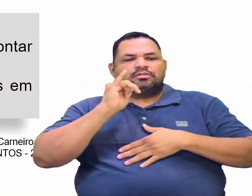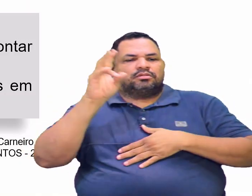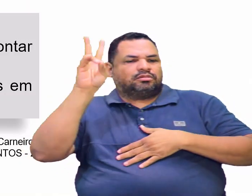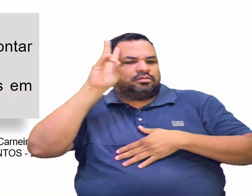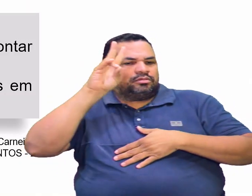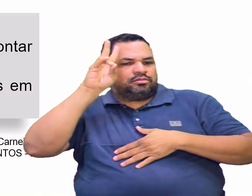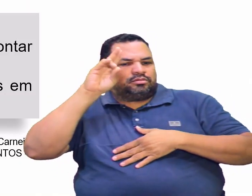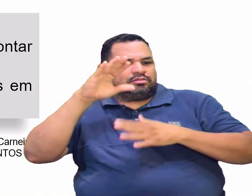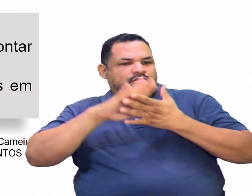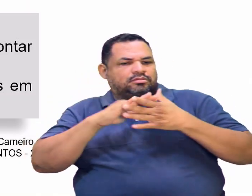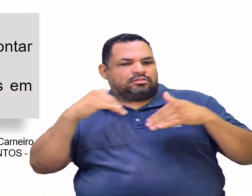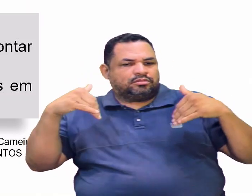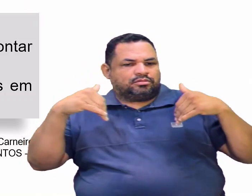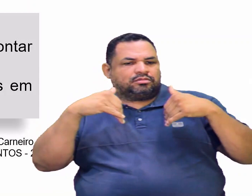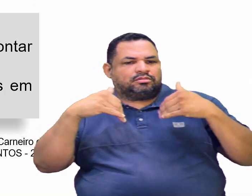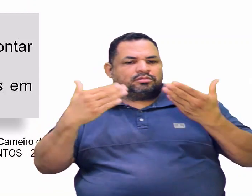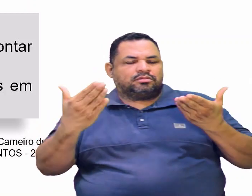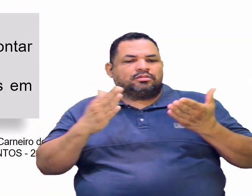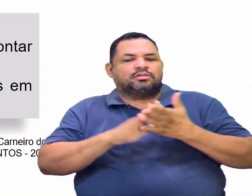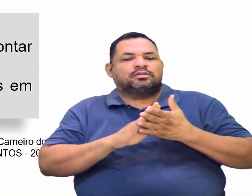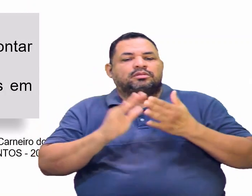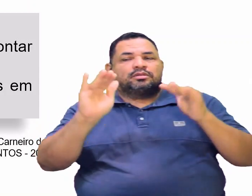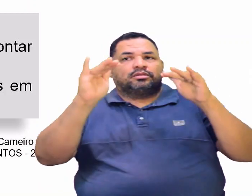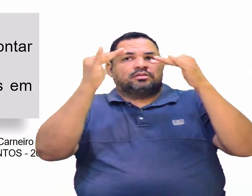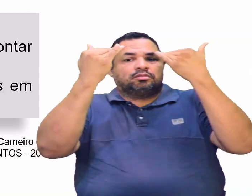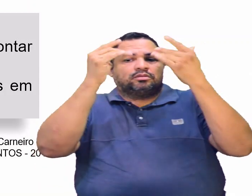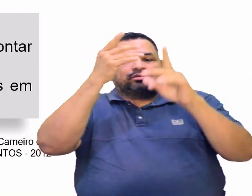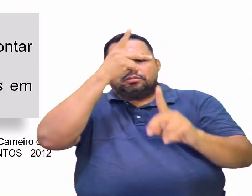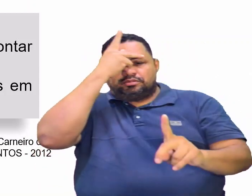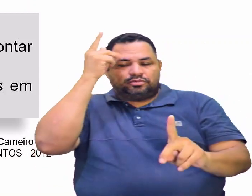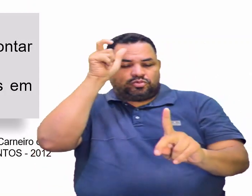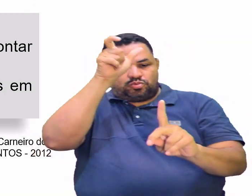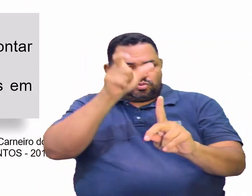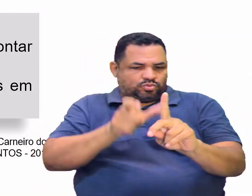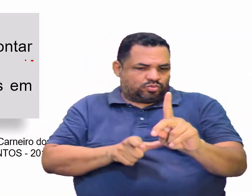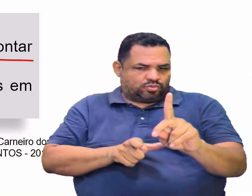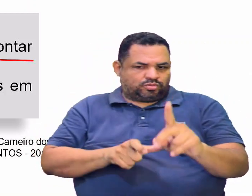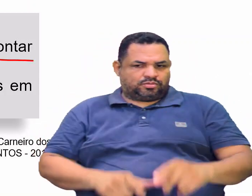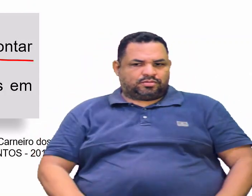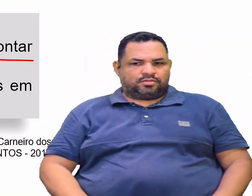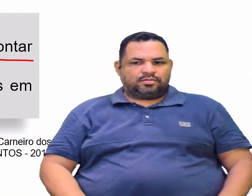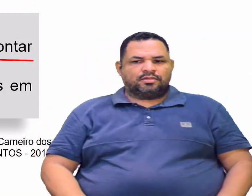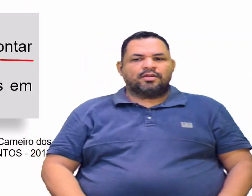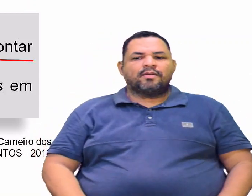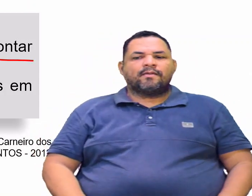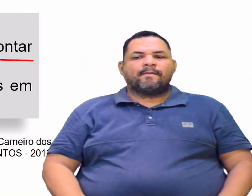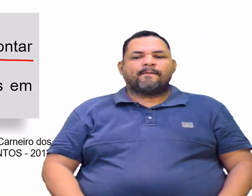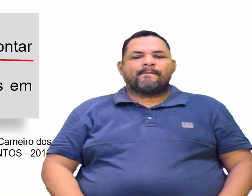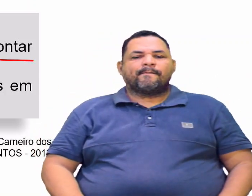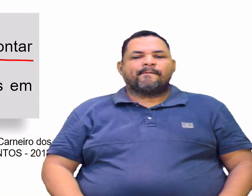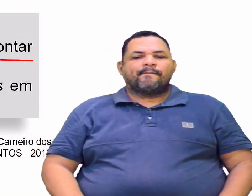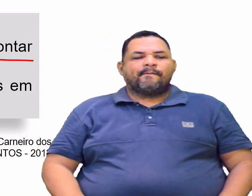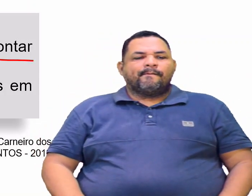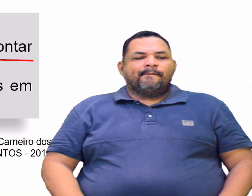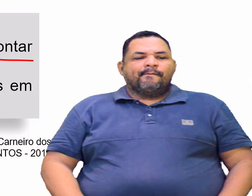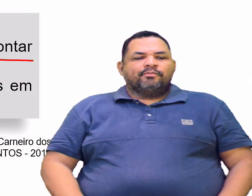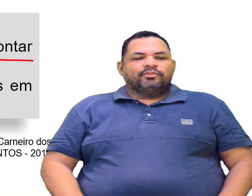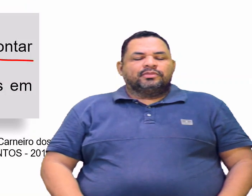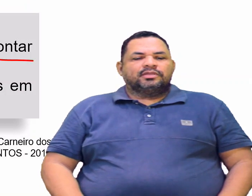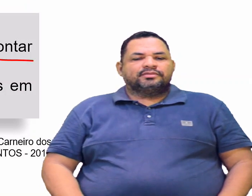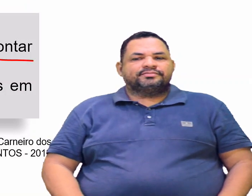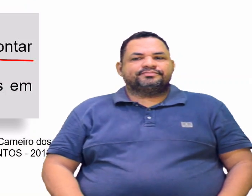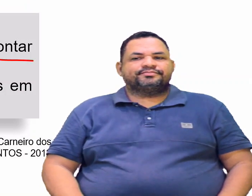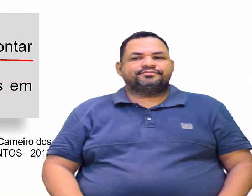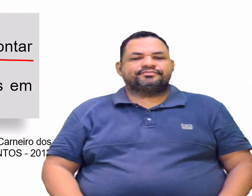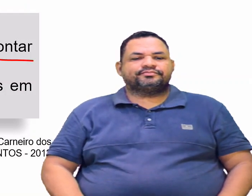contar histórias e atrair a atenção do espectador. Era assim, um objetivo mais direto, mais simples. Continua